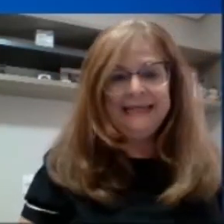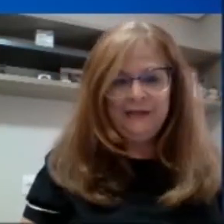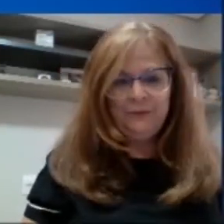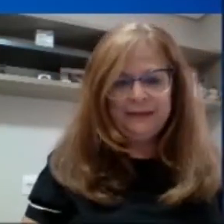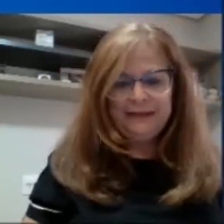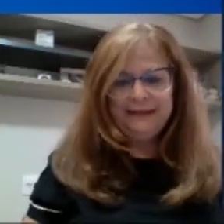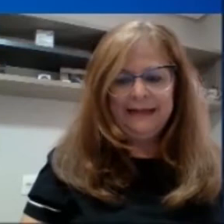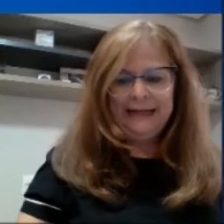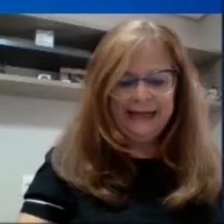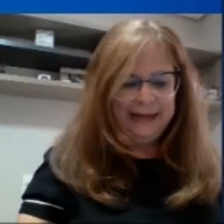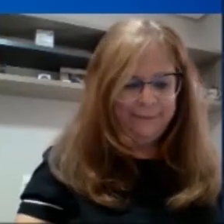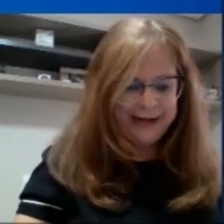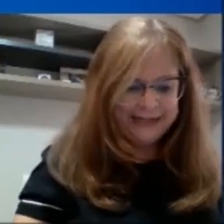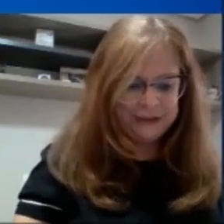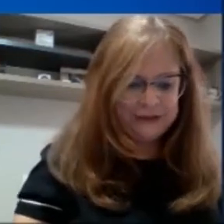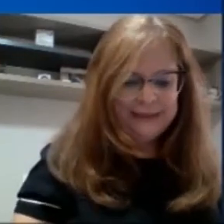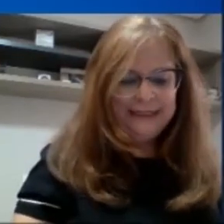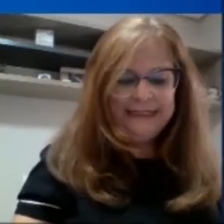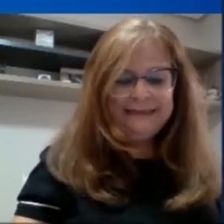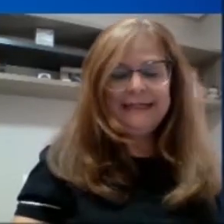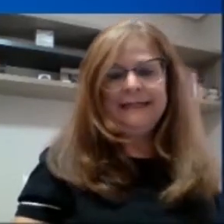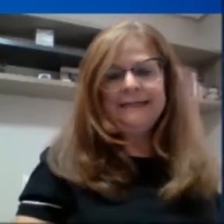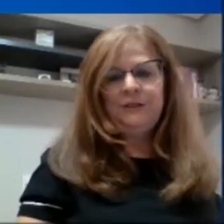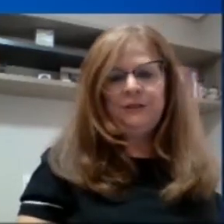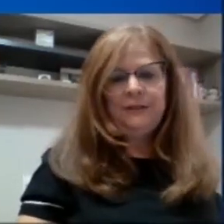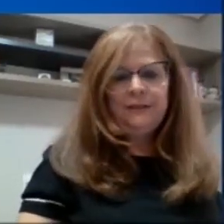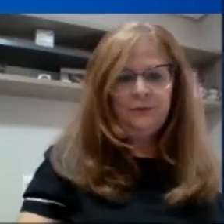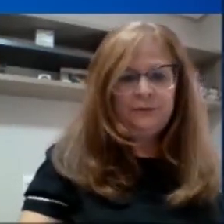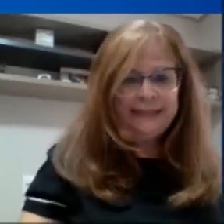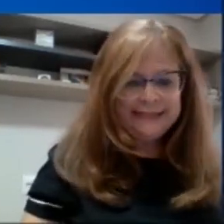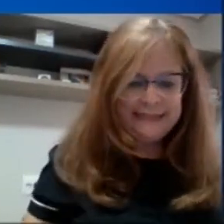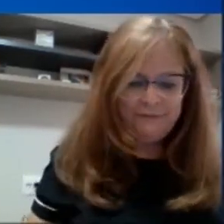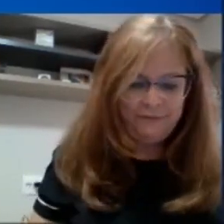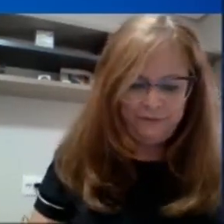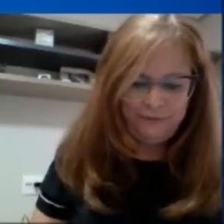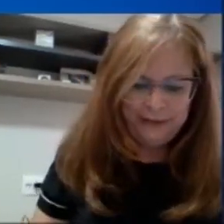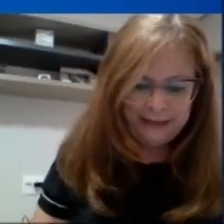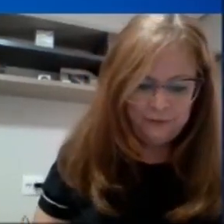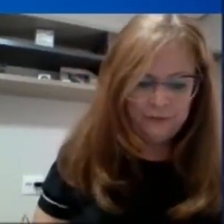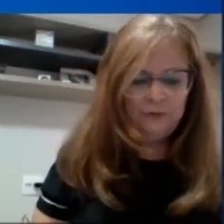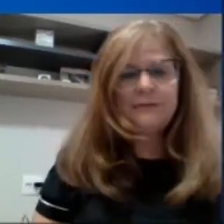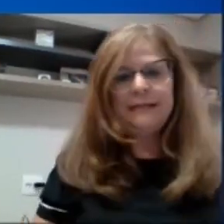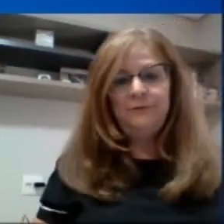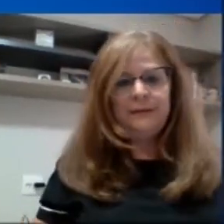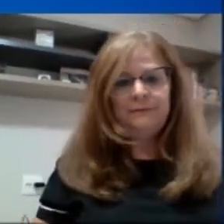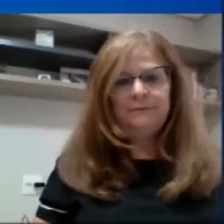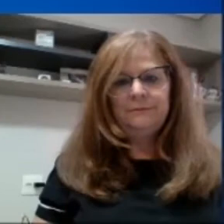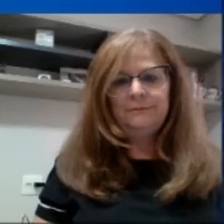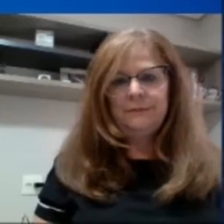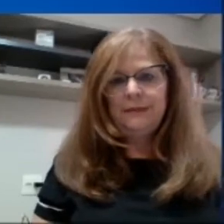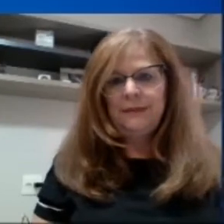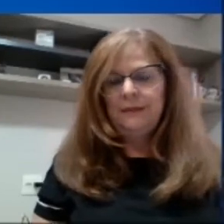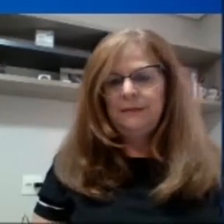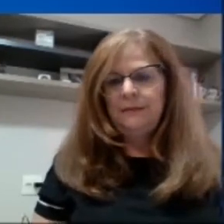A língua é parte integrante do desenvolvimento do ser humano.